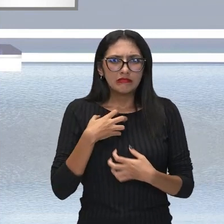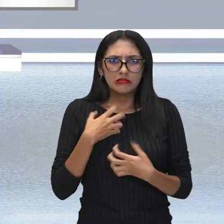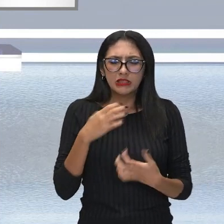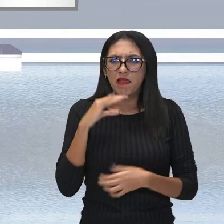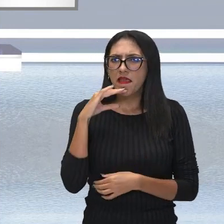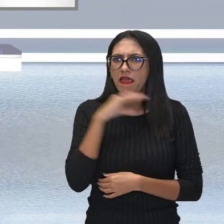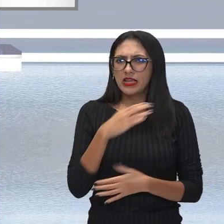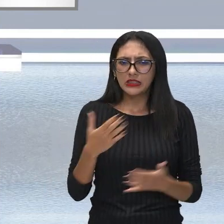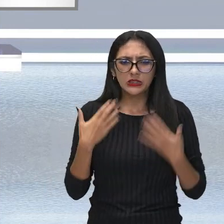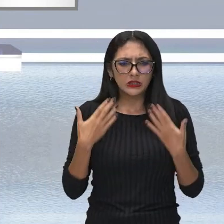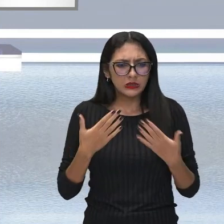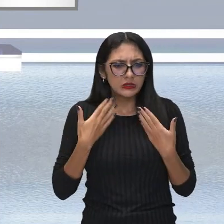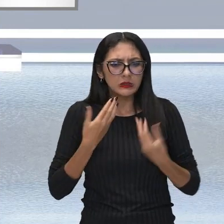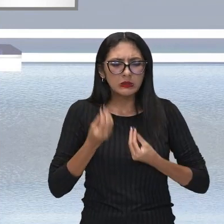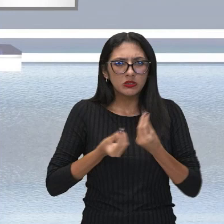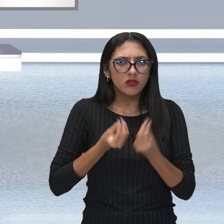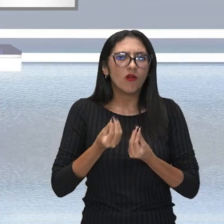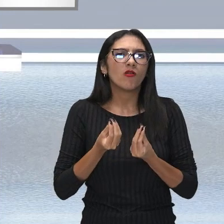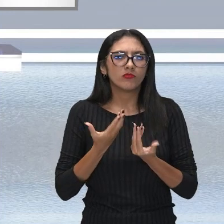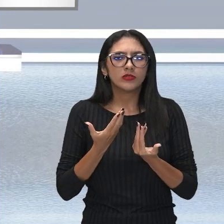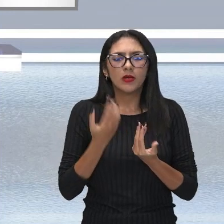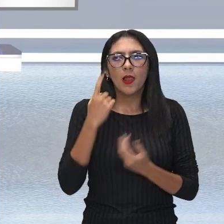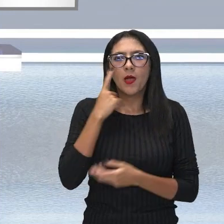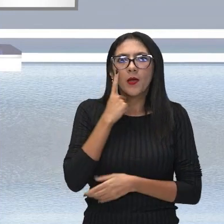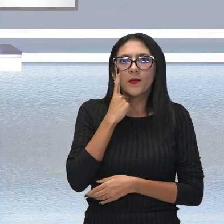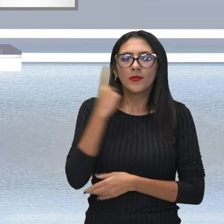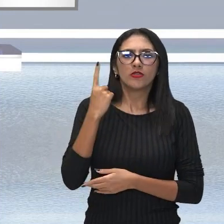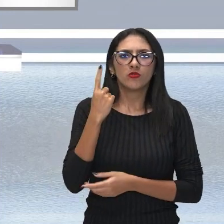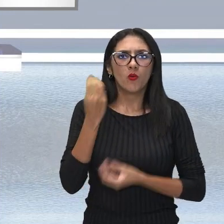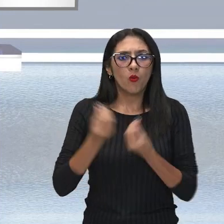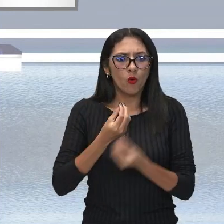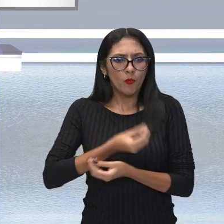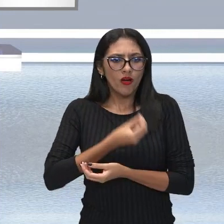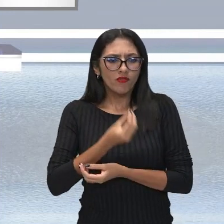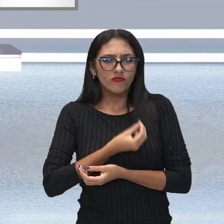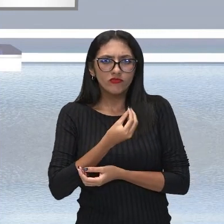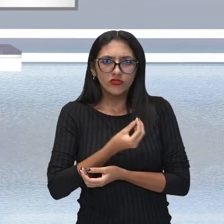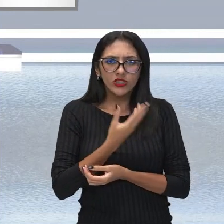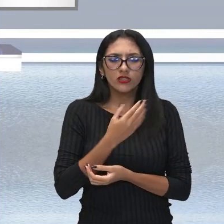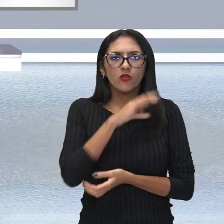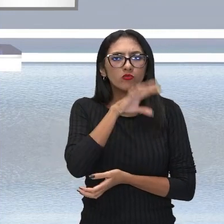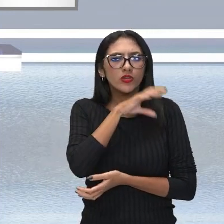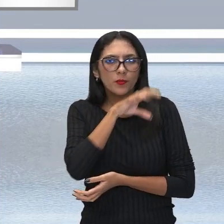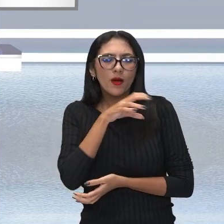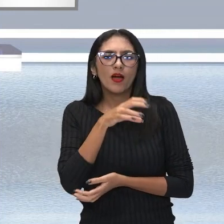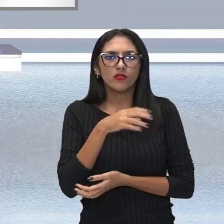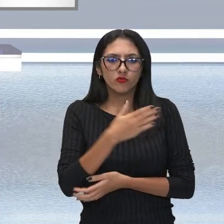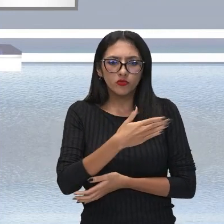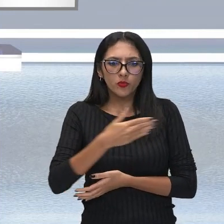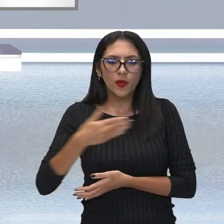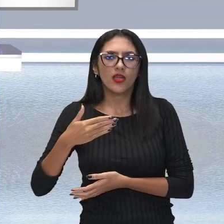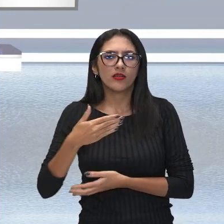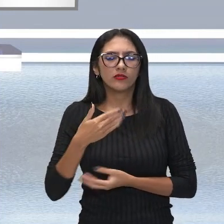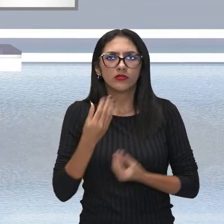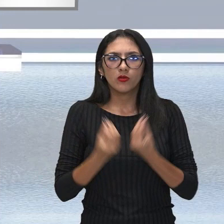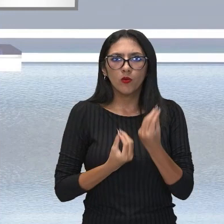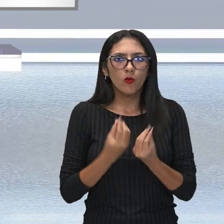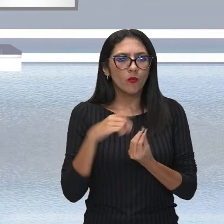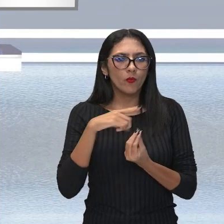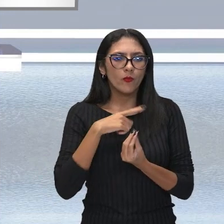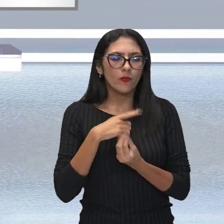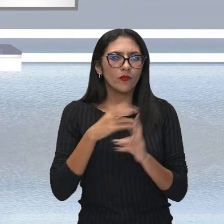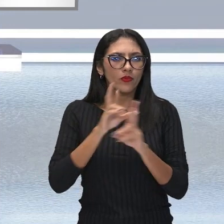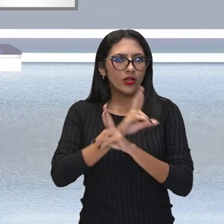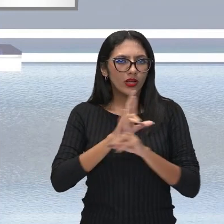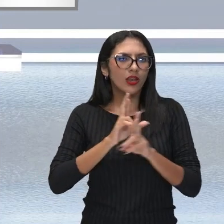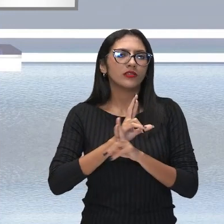temperatura, imagina os peixes, os corais, a vida marinha, né, de uma forma geral, como eles não estavam sendo afetados